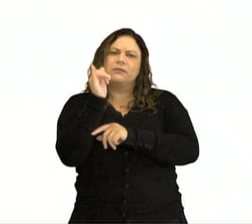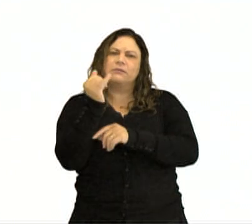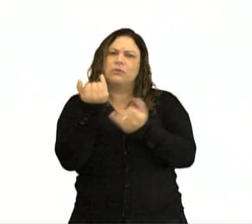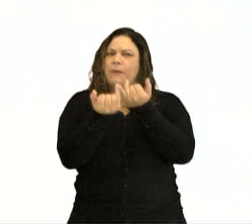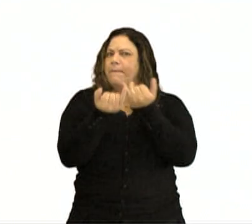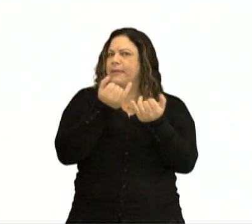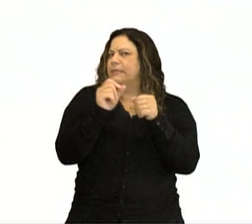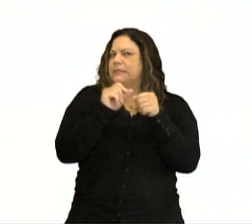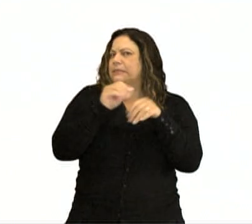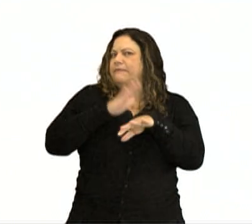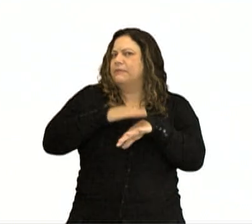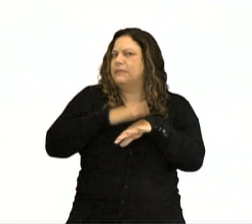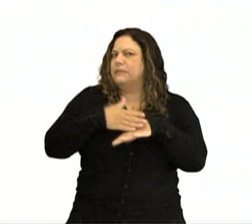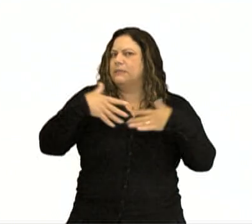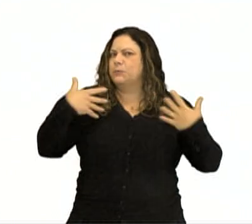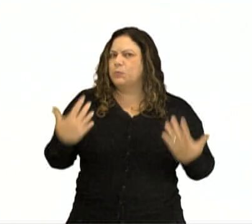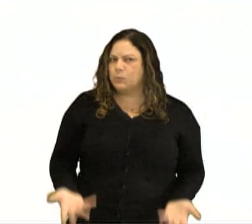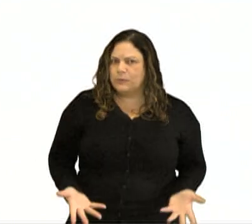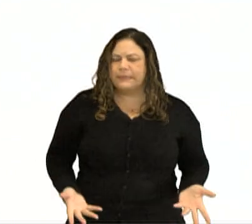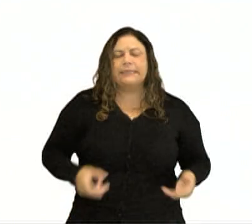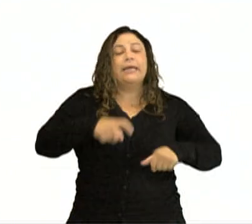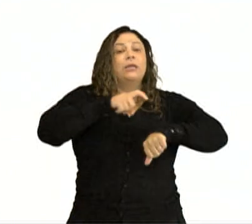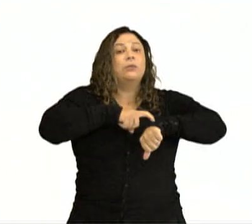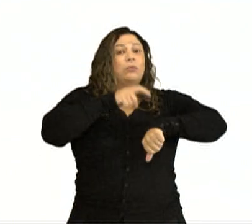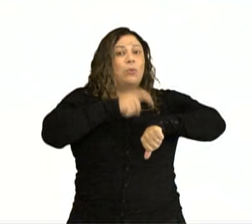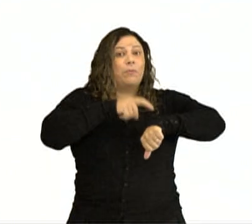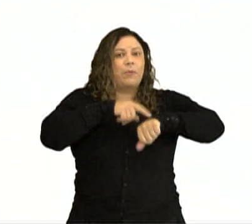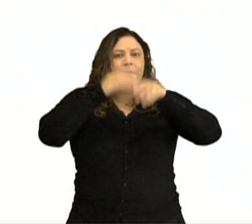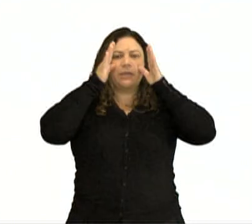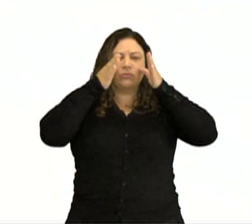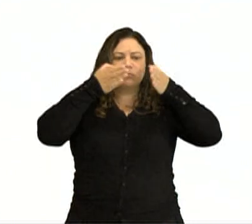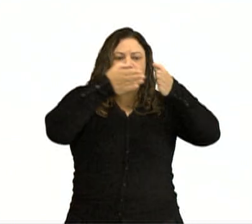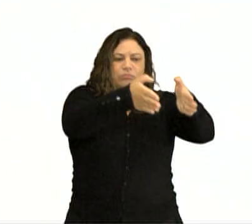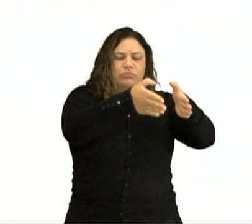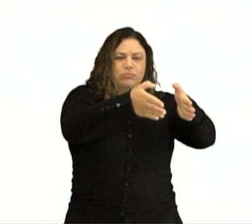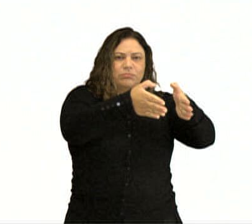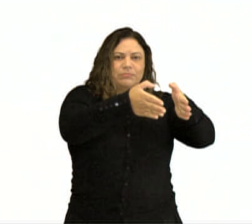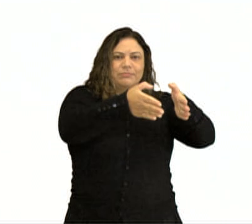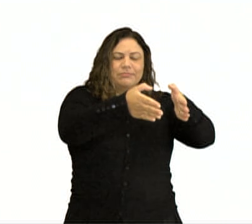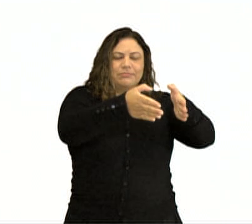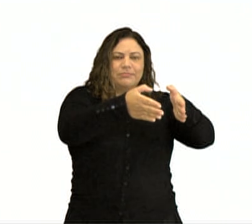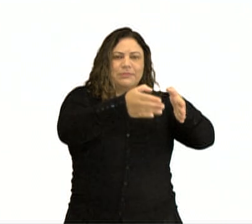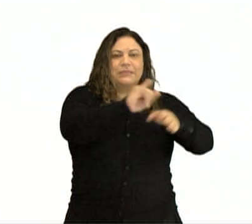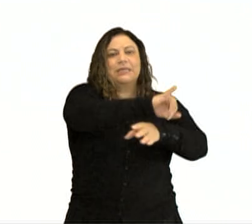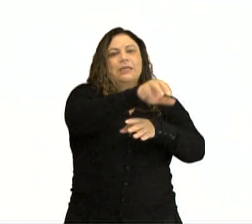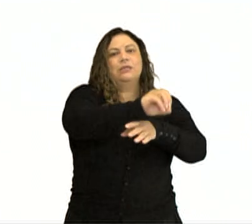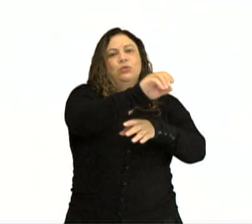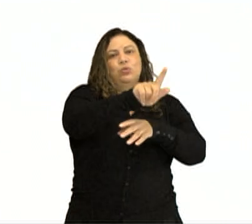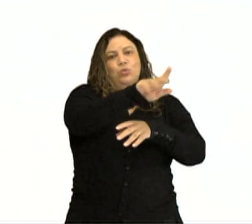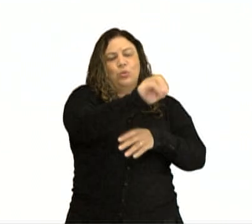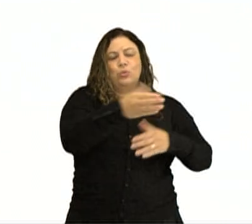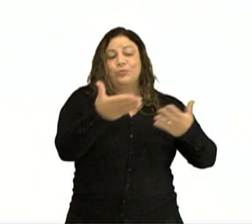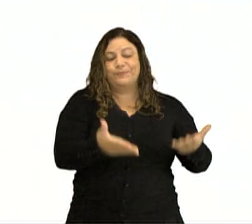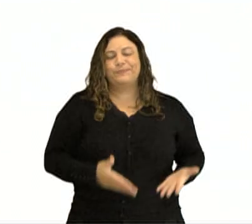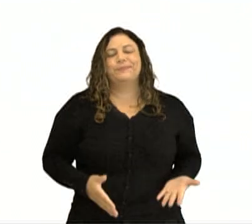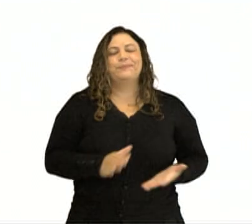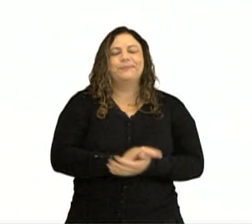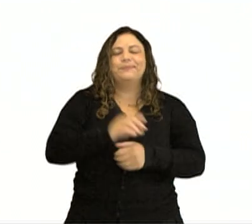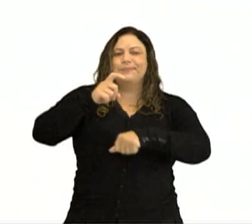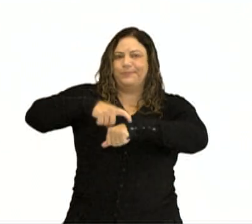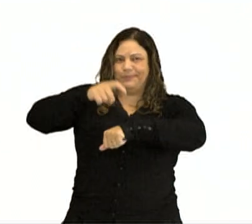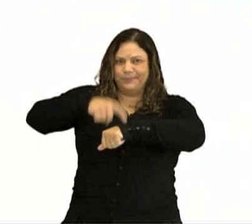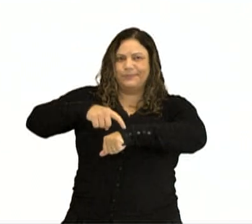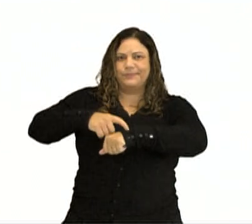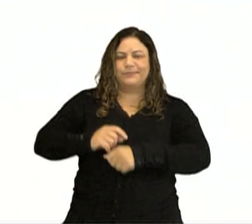estar fazendo no momento em que focaliza no jogo? Então, tempo para vocês responderem esta questão.